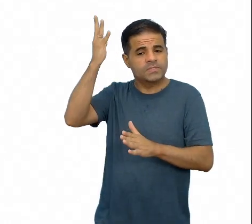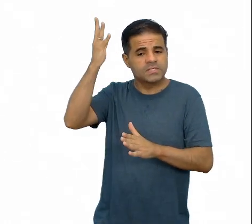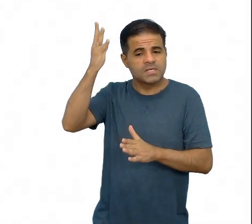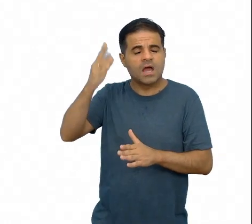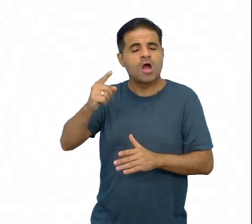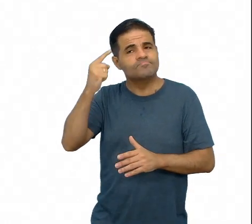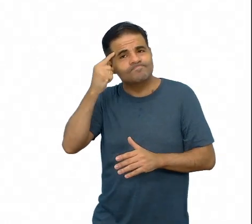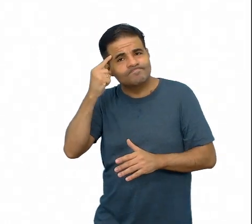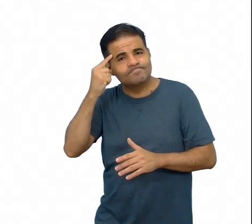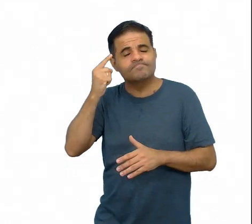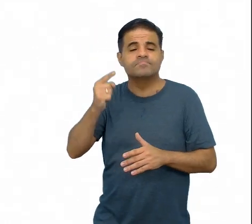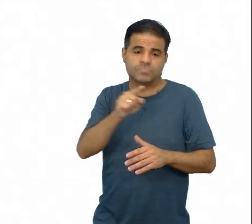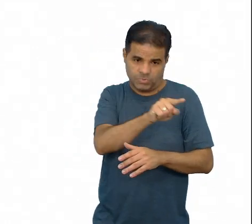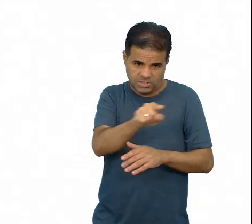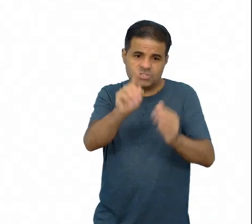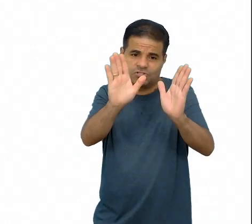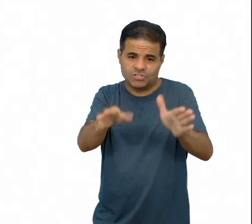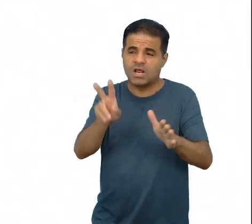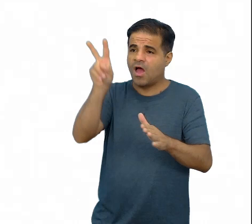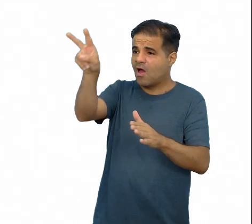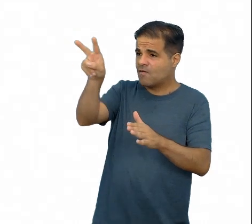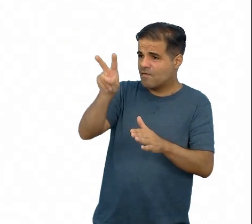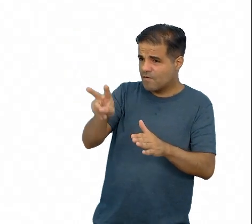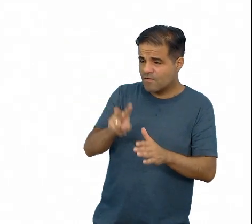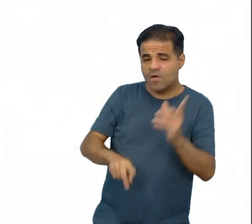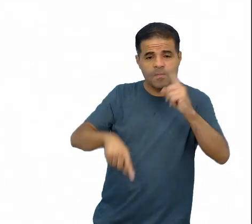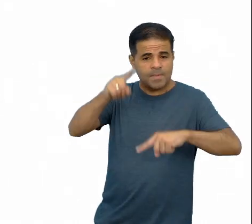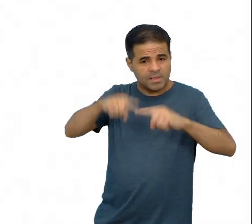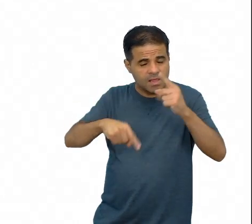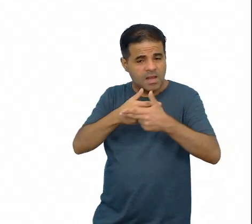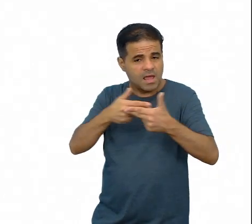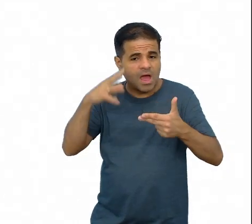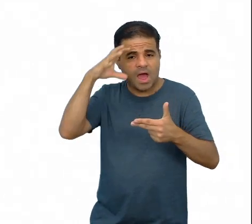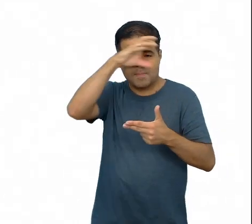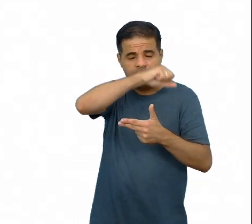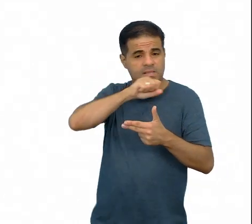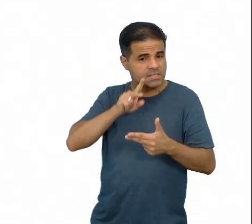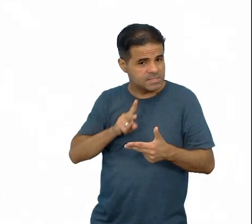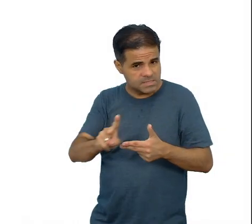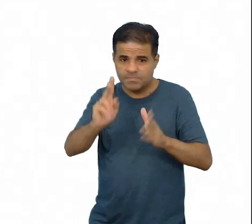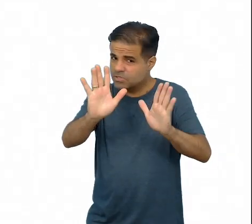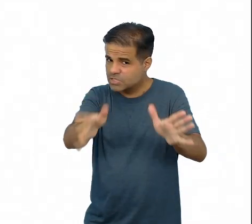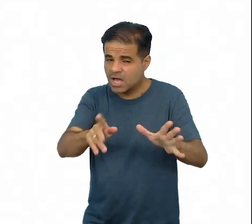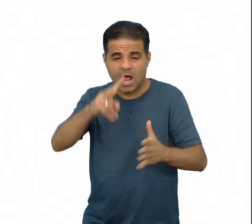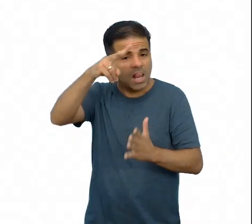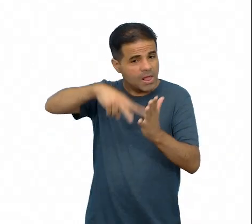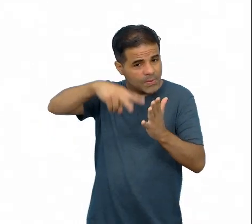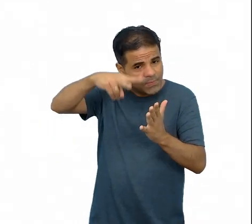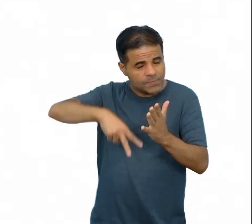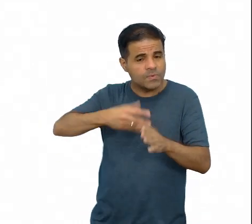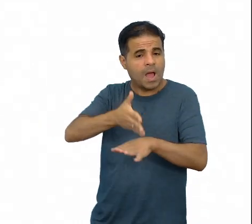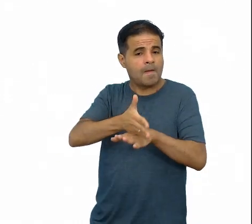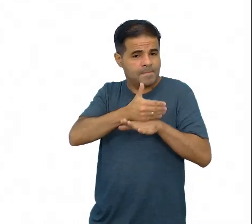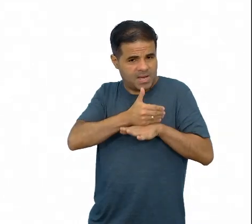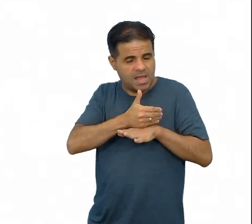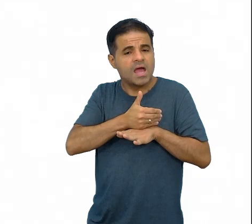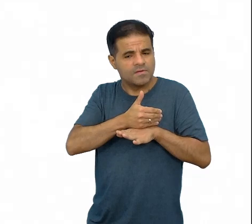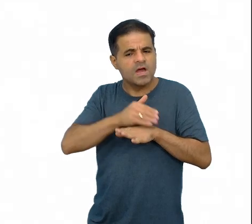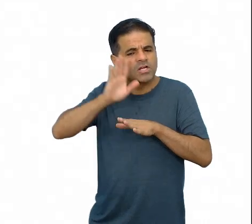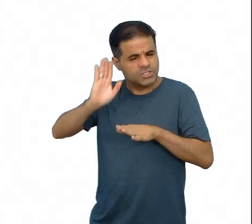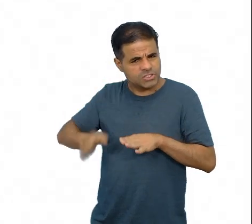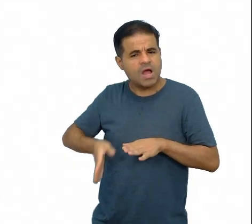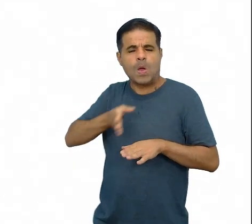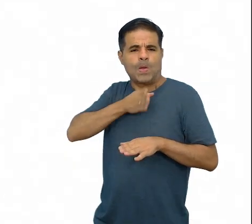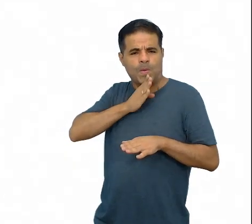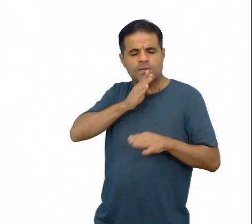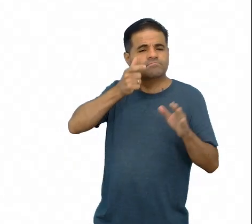Então, que vocês já olharam o material Aprender Sempre, né? Que vocês já fizeram uma leitura prévia do material, já